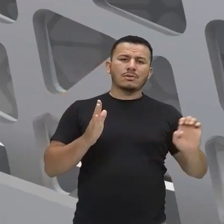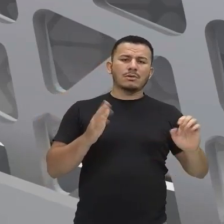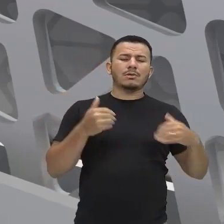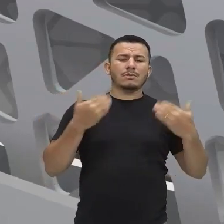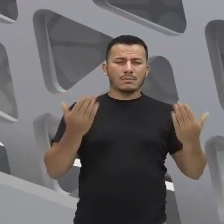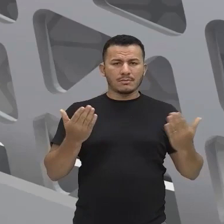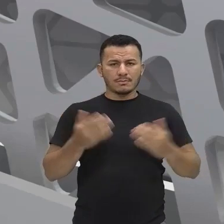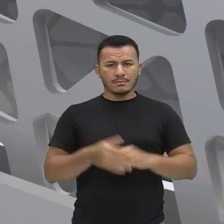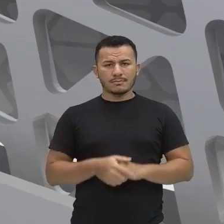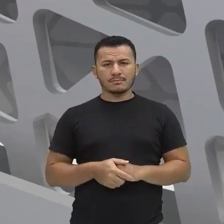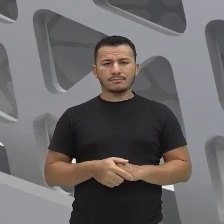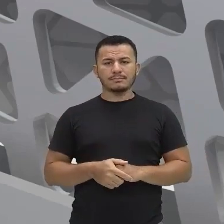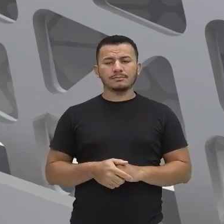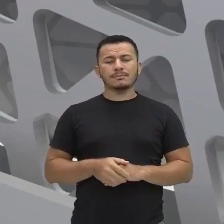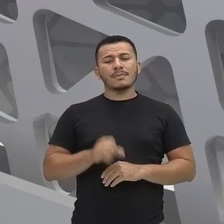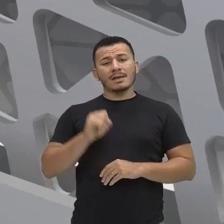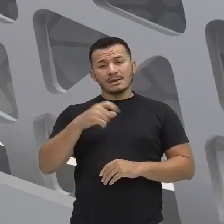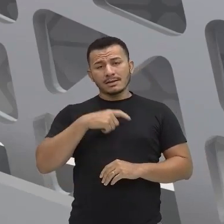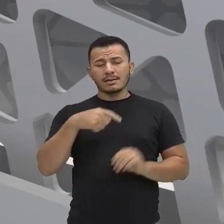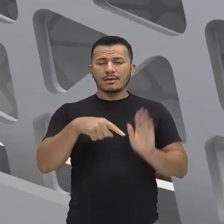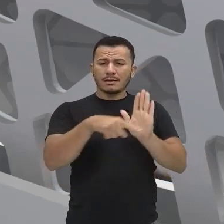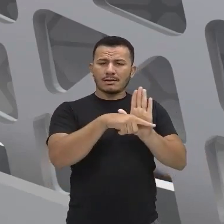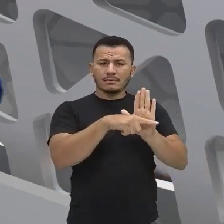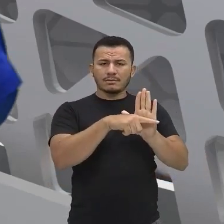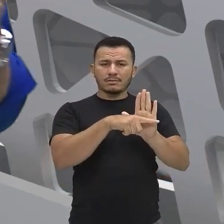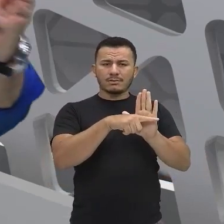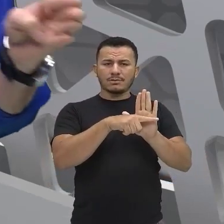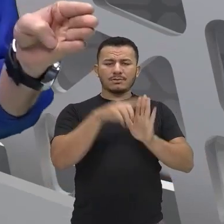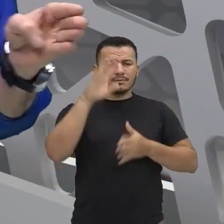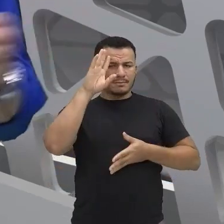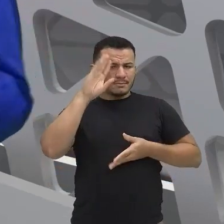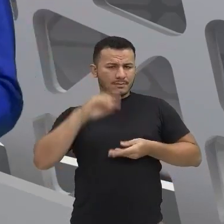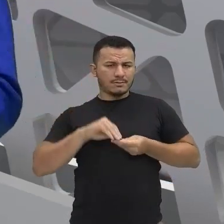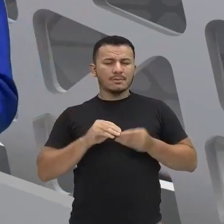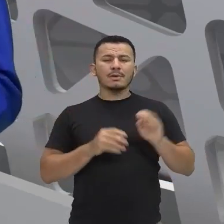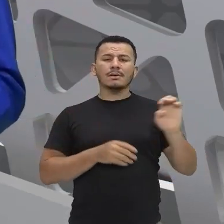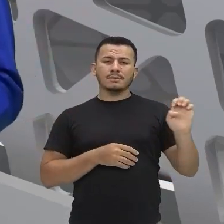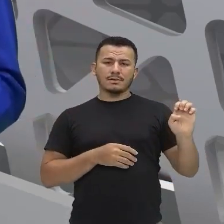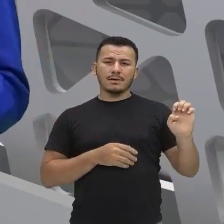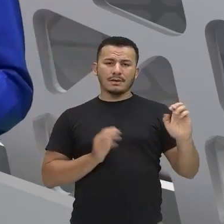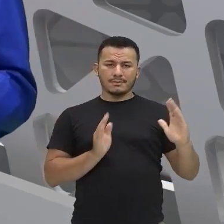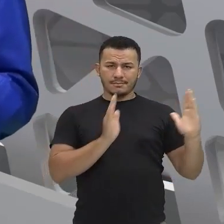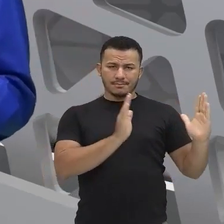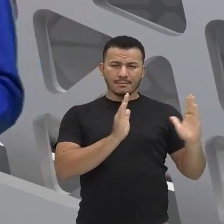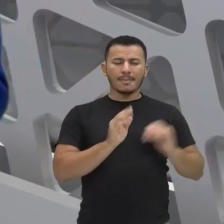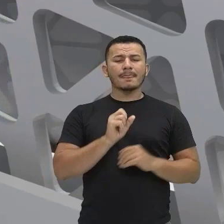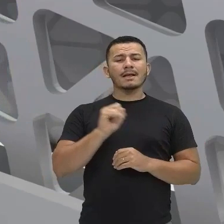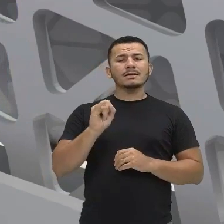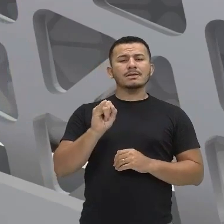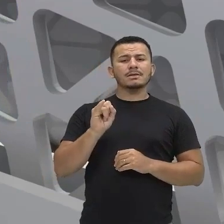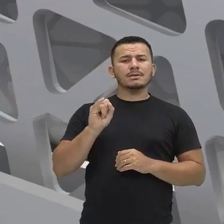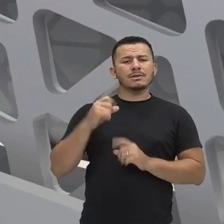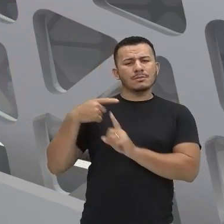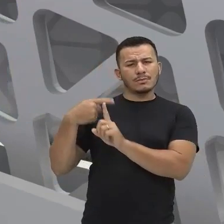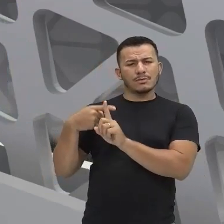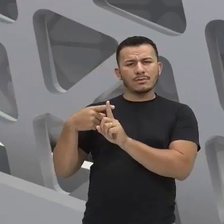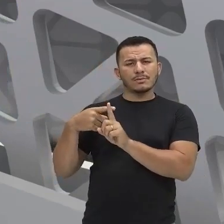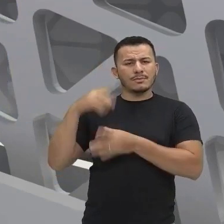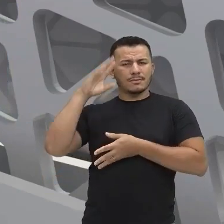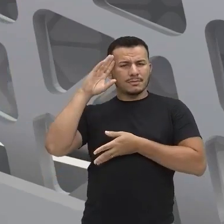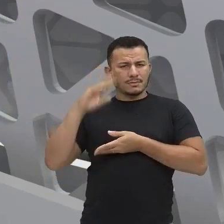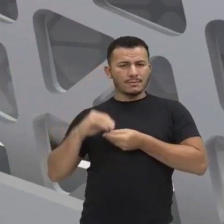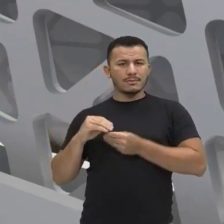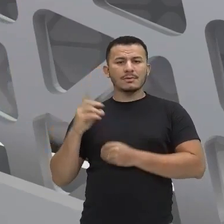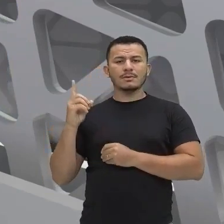me deslocar. Se o sinal negativo, eu vou me deslocar para a esquerda daquele número. Se esse sinal é positivo, eu vou me